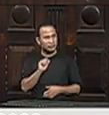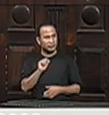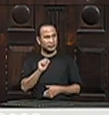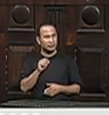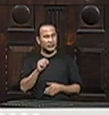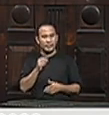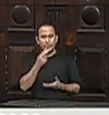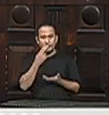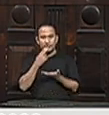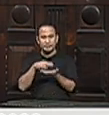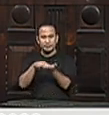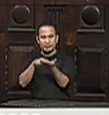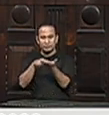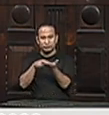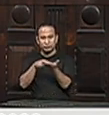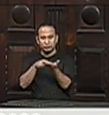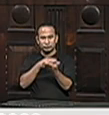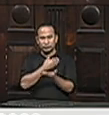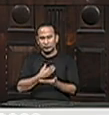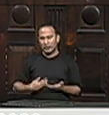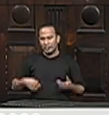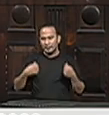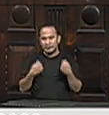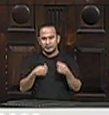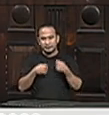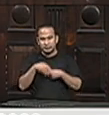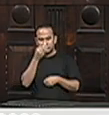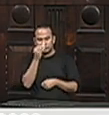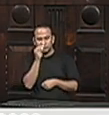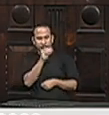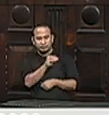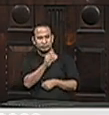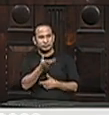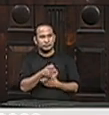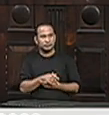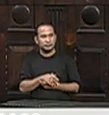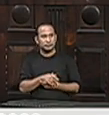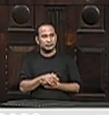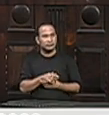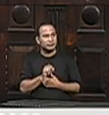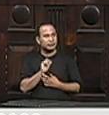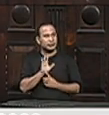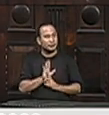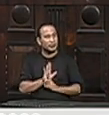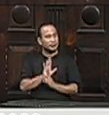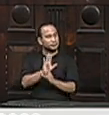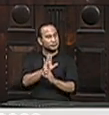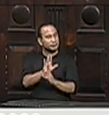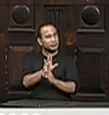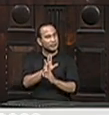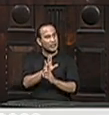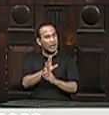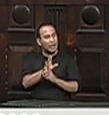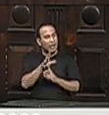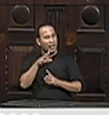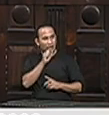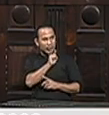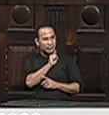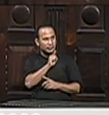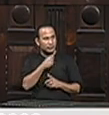correto é que o presidente da Comissão do Trabalho, qualquer que seja, represente a Alerj. Eu já quero